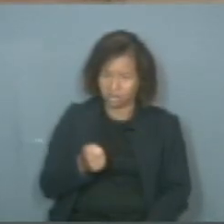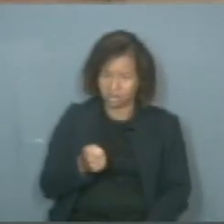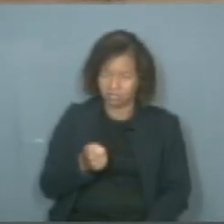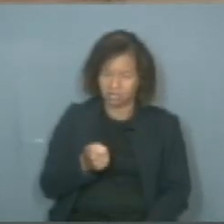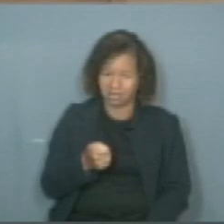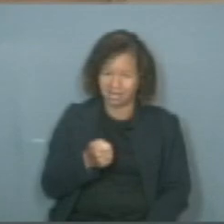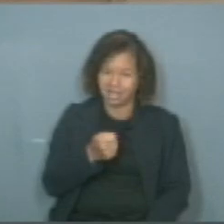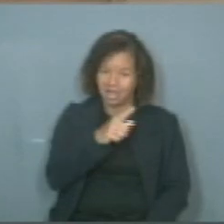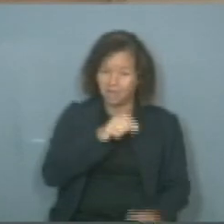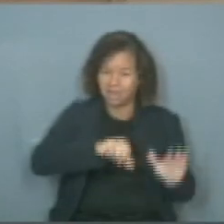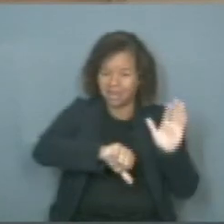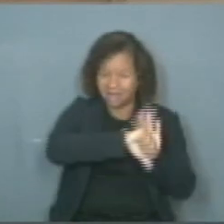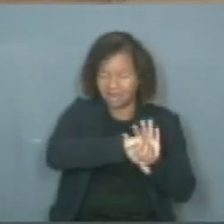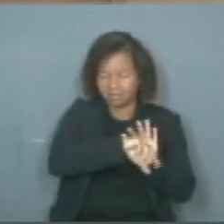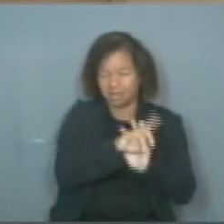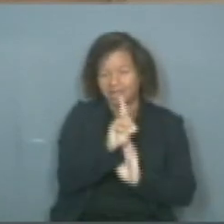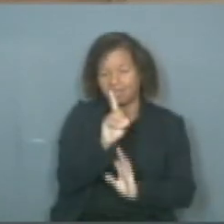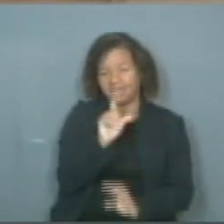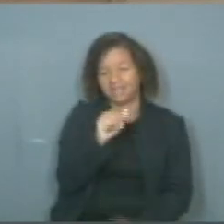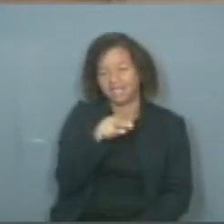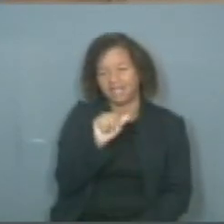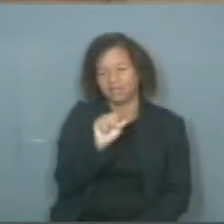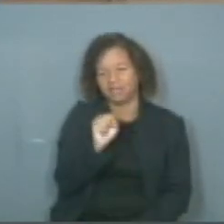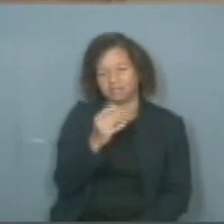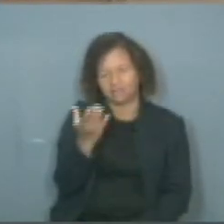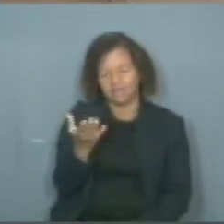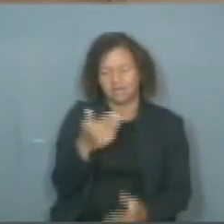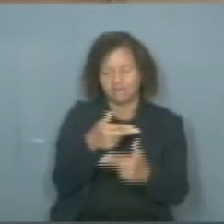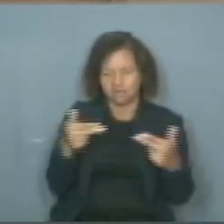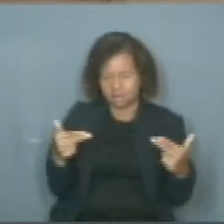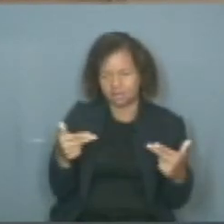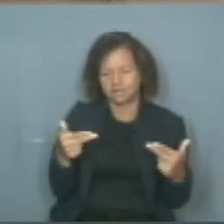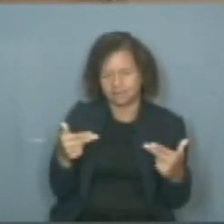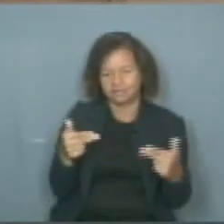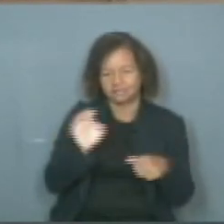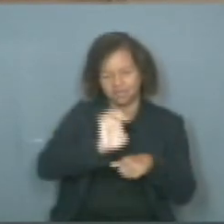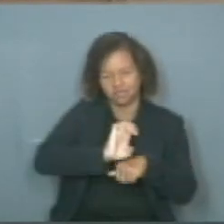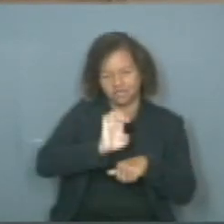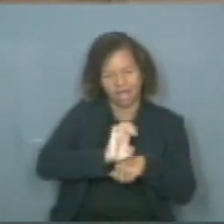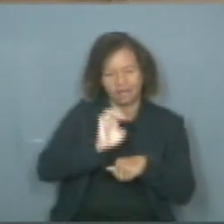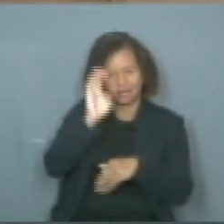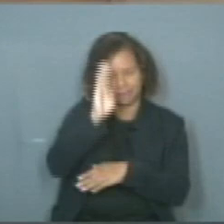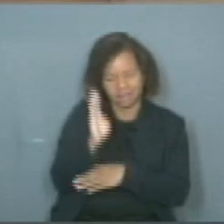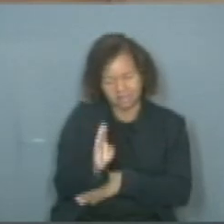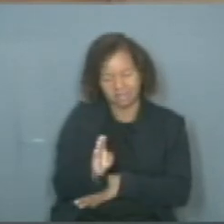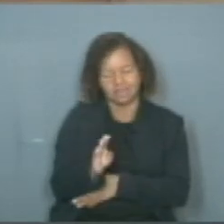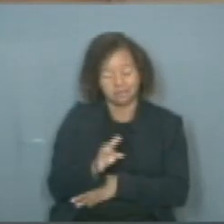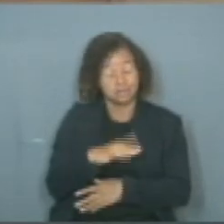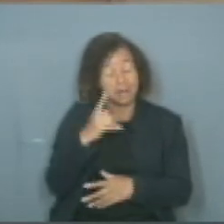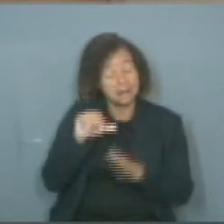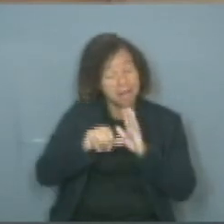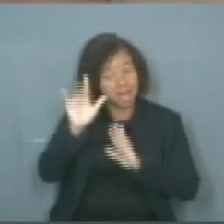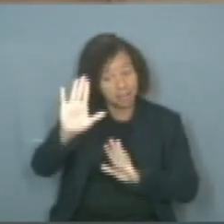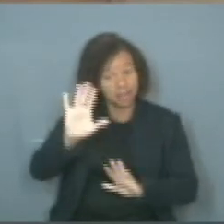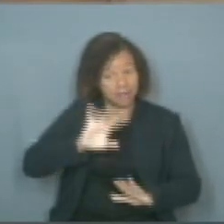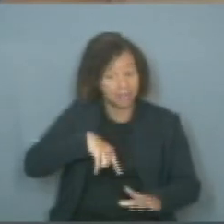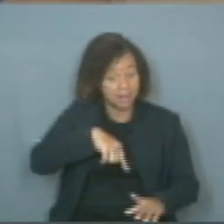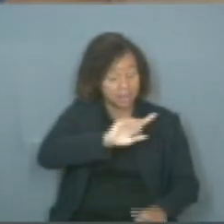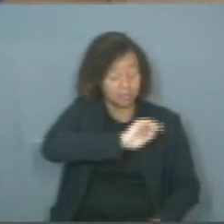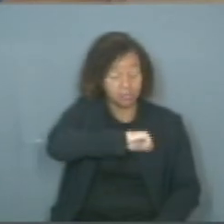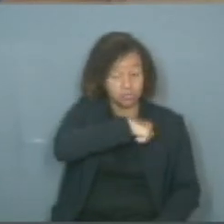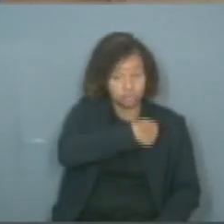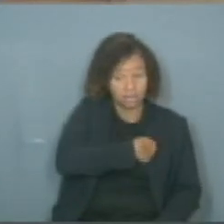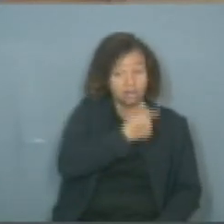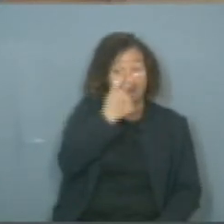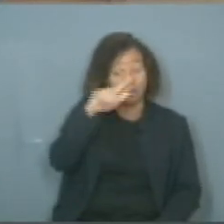dano ao patrimônio tinha que ser julgado. Primeiro, tinha que ser posto numa delegacia, ser mandado ao